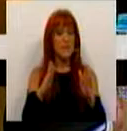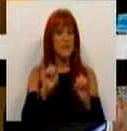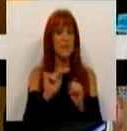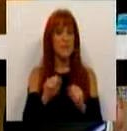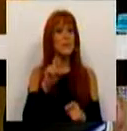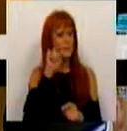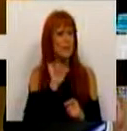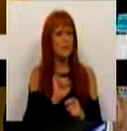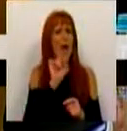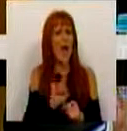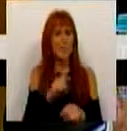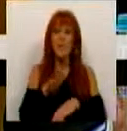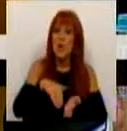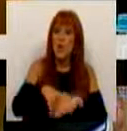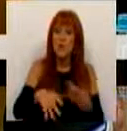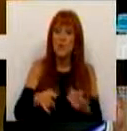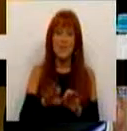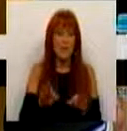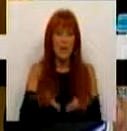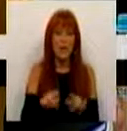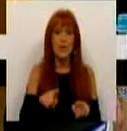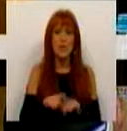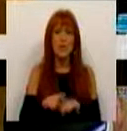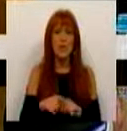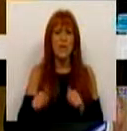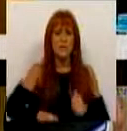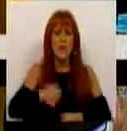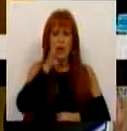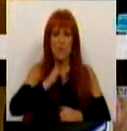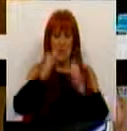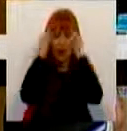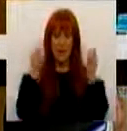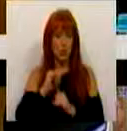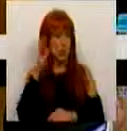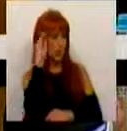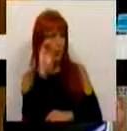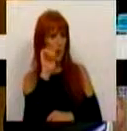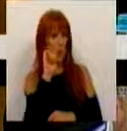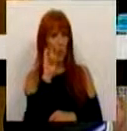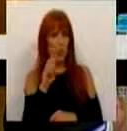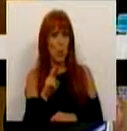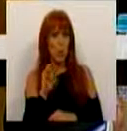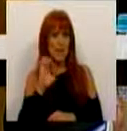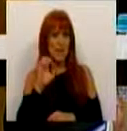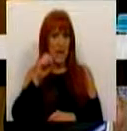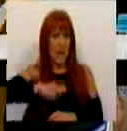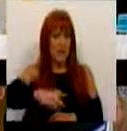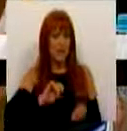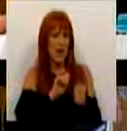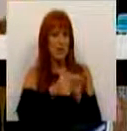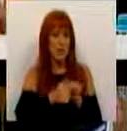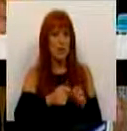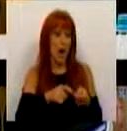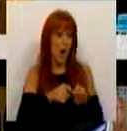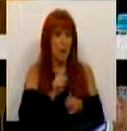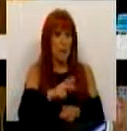sua preservação. E fazê-lo de acordo com as melhores práticas internacionais recomendadas pela UICN, adaptando-as naturalmente à